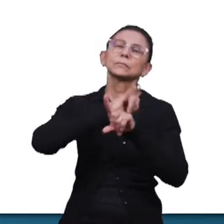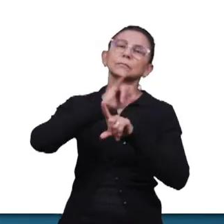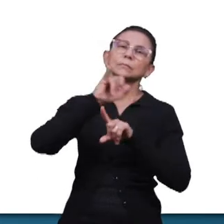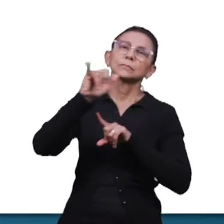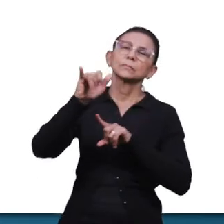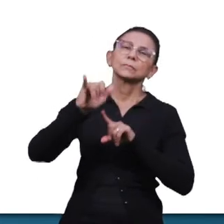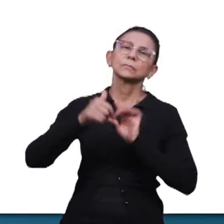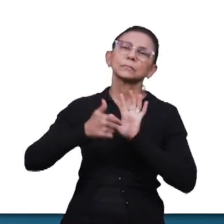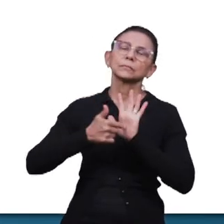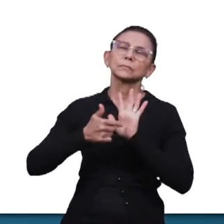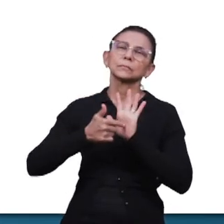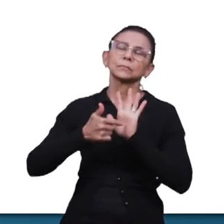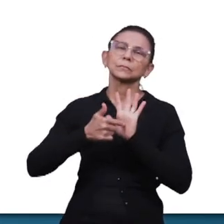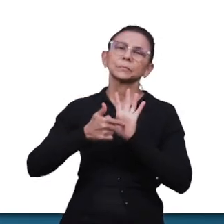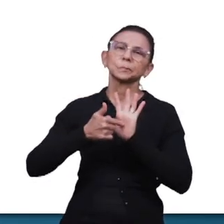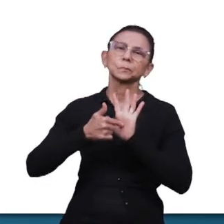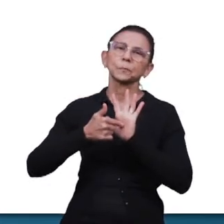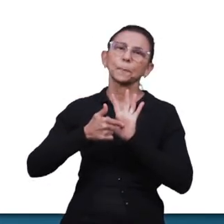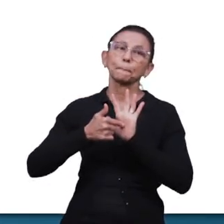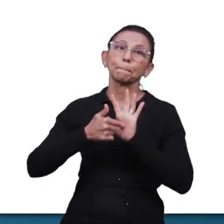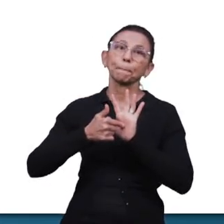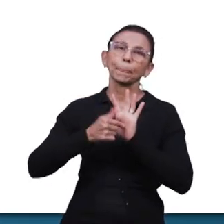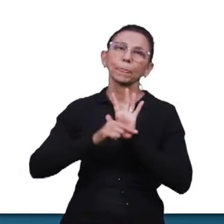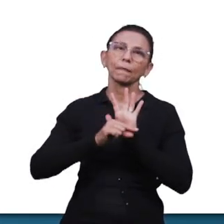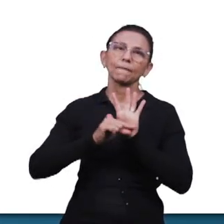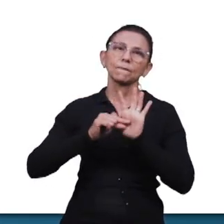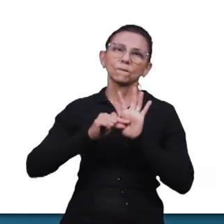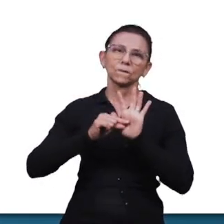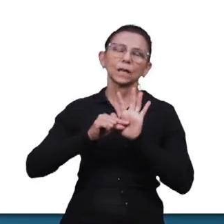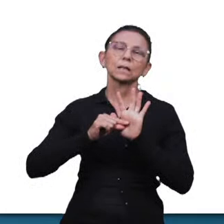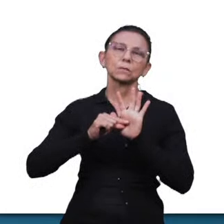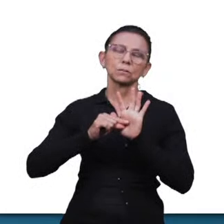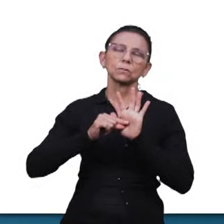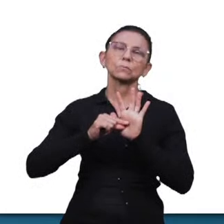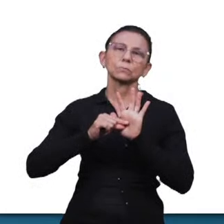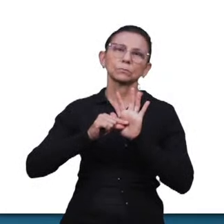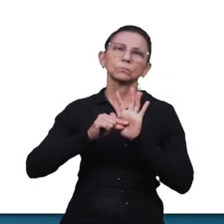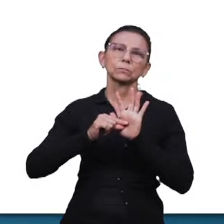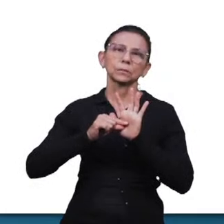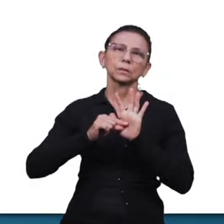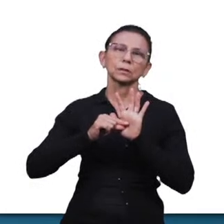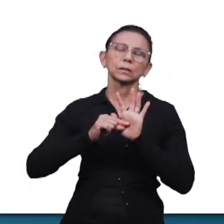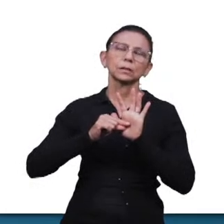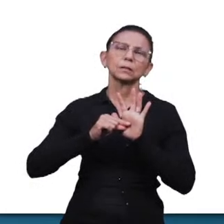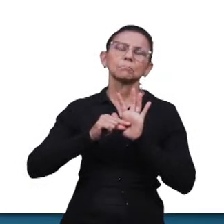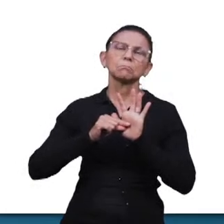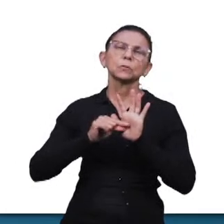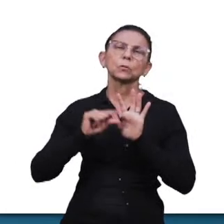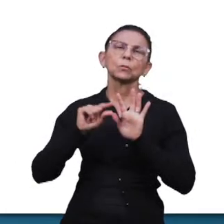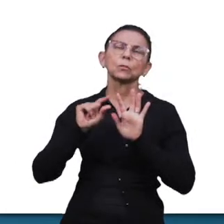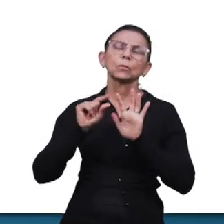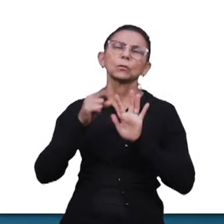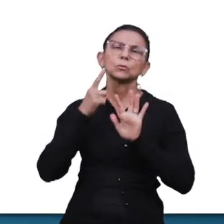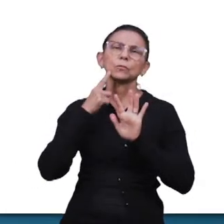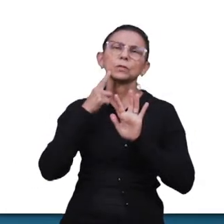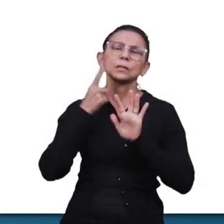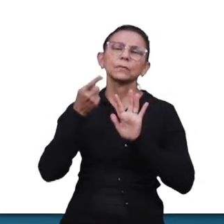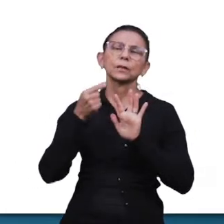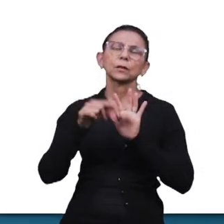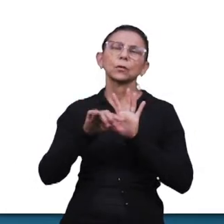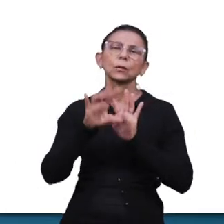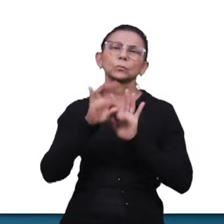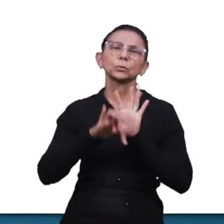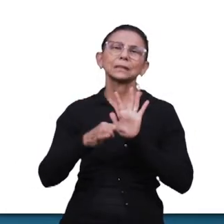relatadas nesse verso, né? No próprio verso aqui, essas doutrinas estão relatadas no